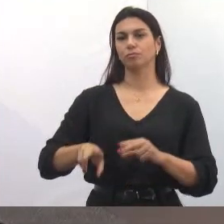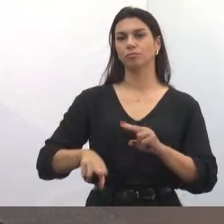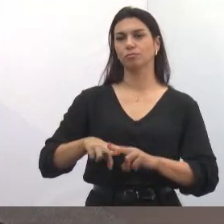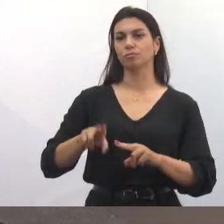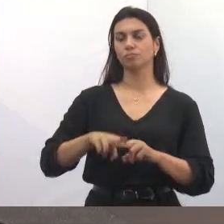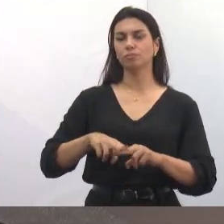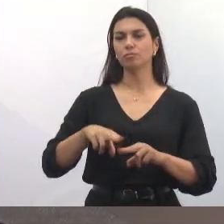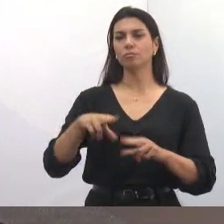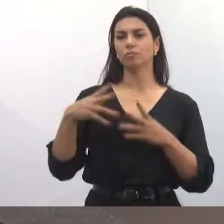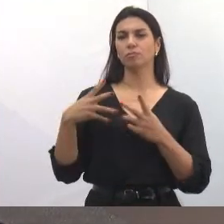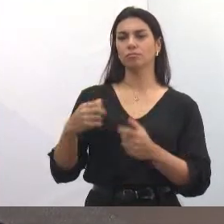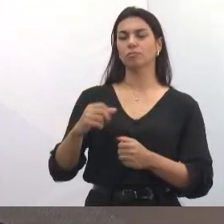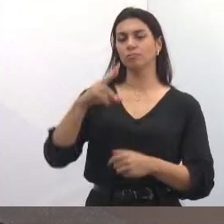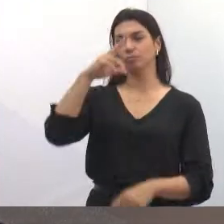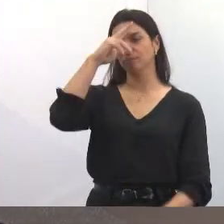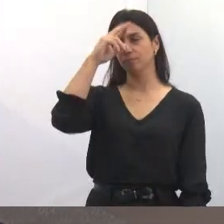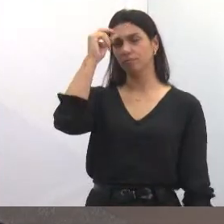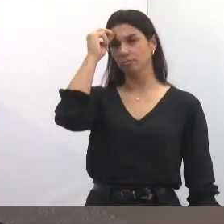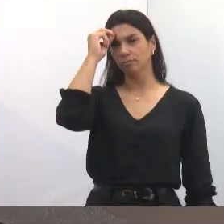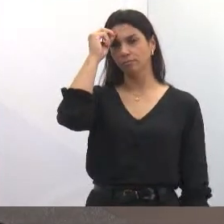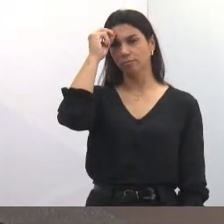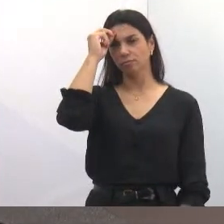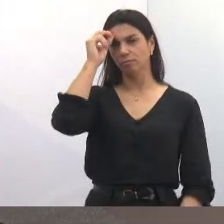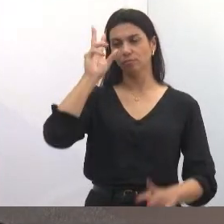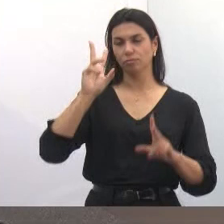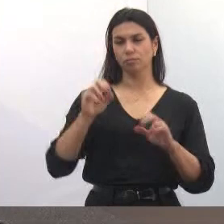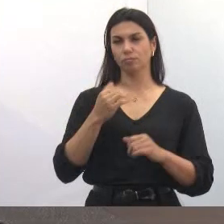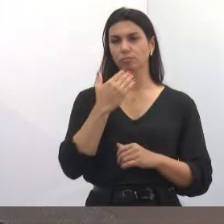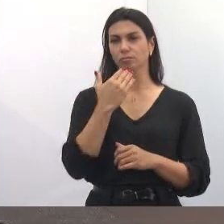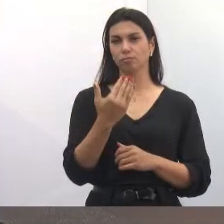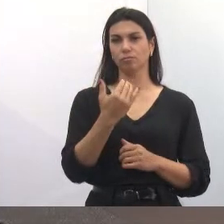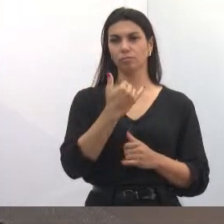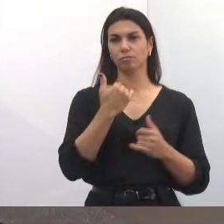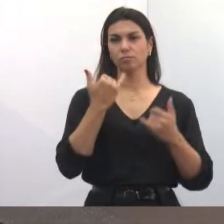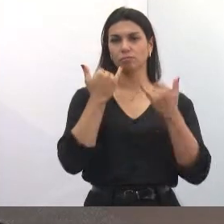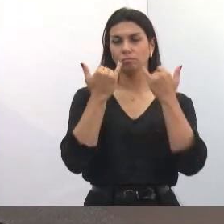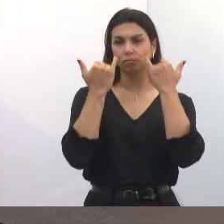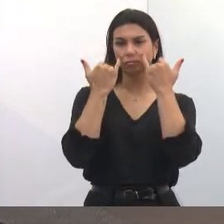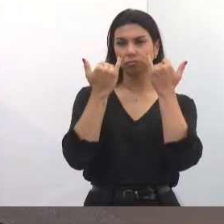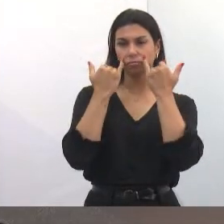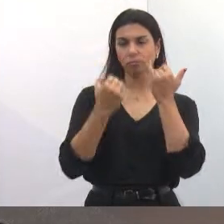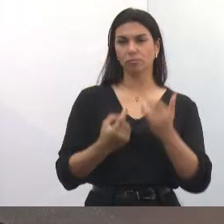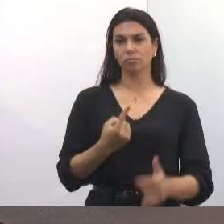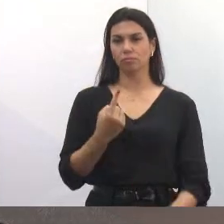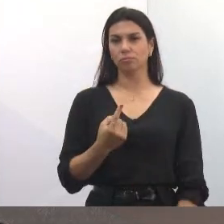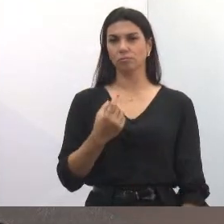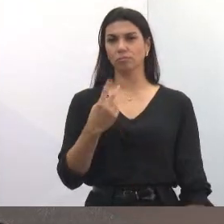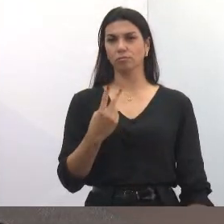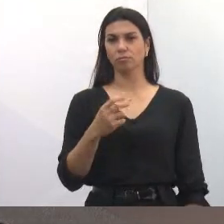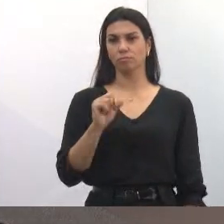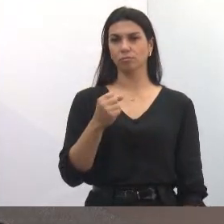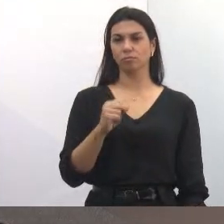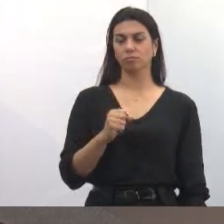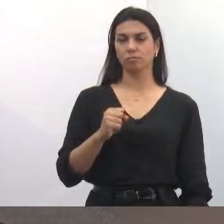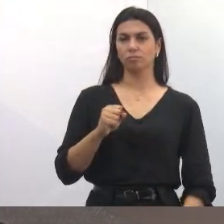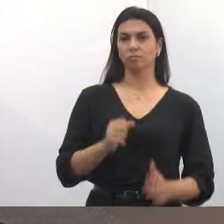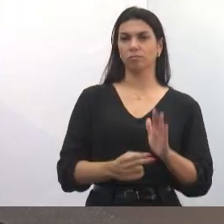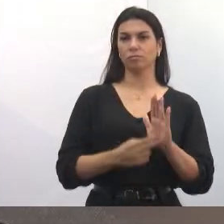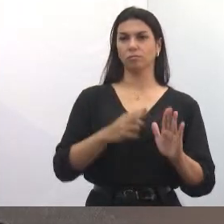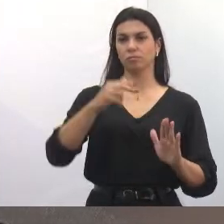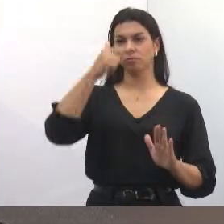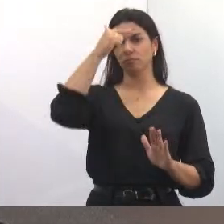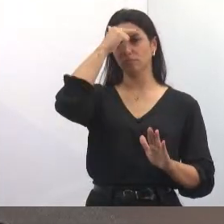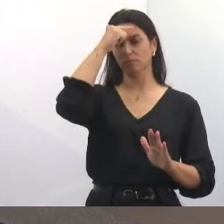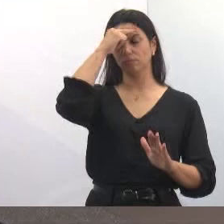Prefeitura 2024, referente ao pedido de informação 128, de autoria do vereador Luiz Flávio, vem prestar